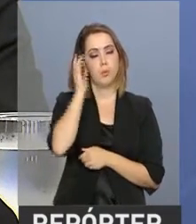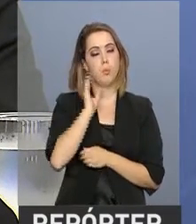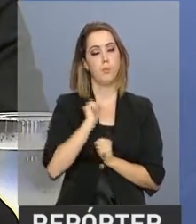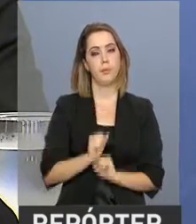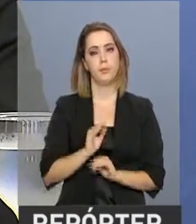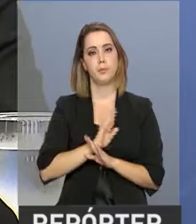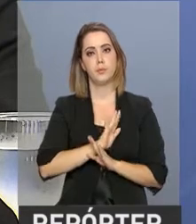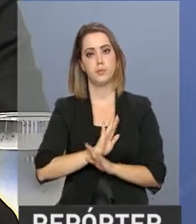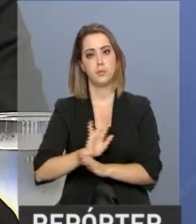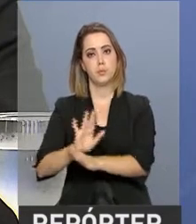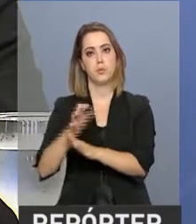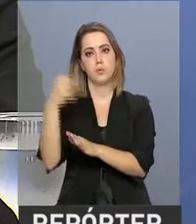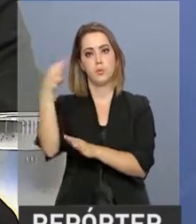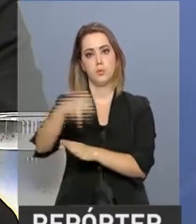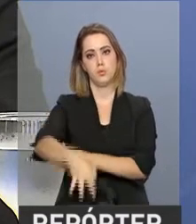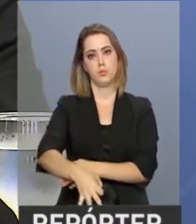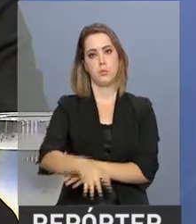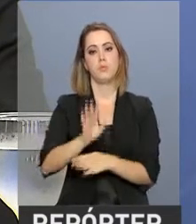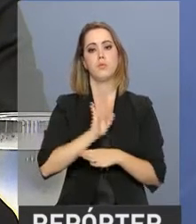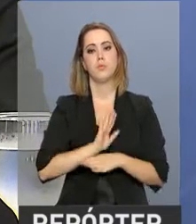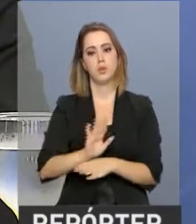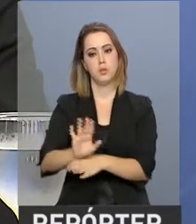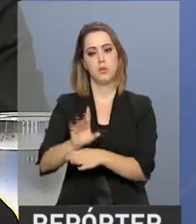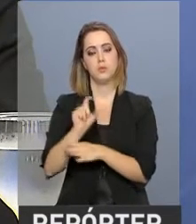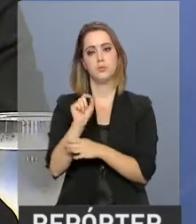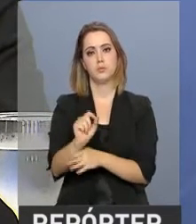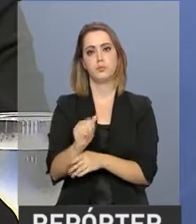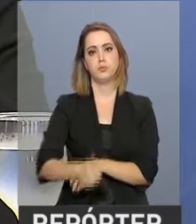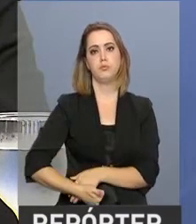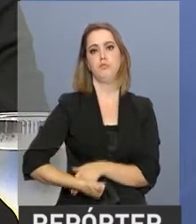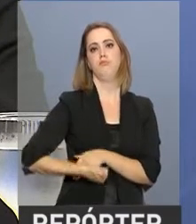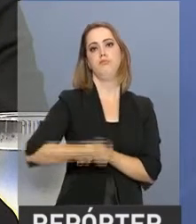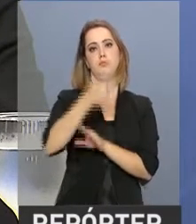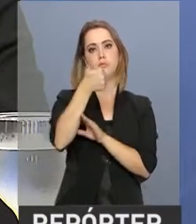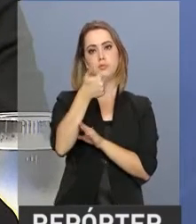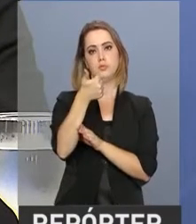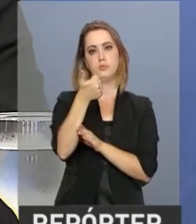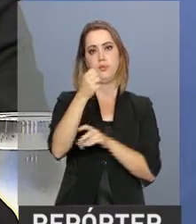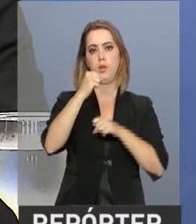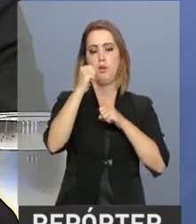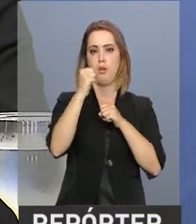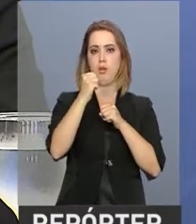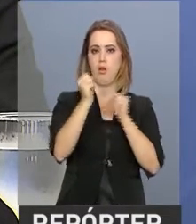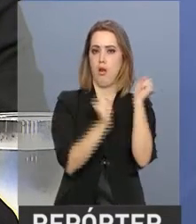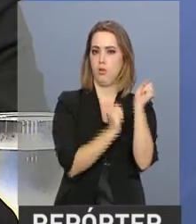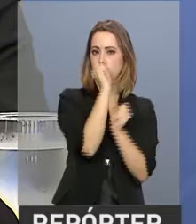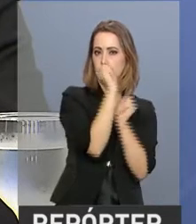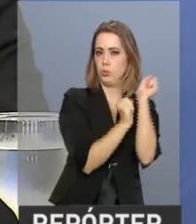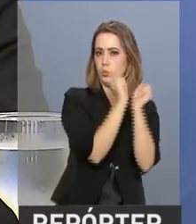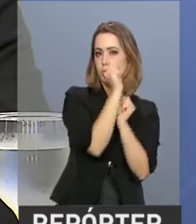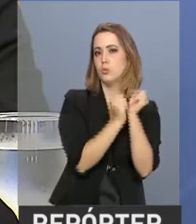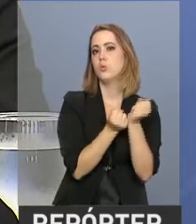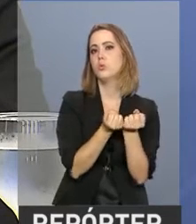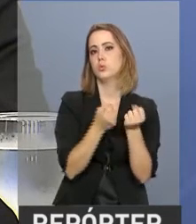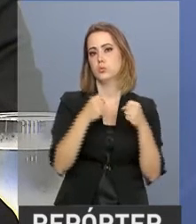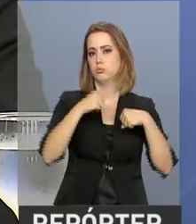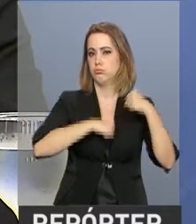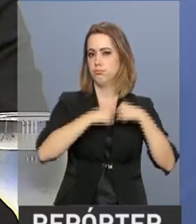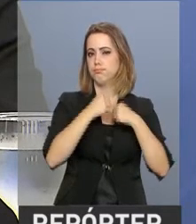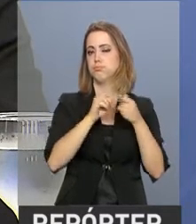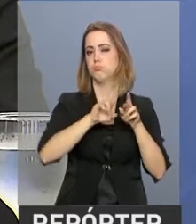certamente contribuirá para a melhoria do desempenho da indústria porque